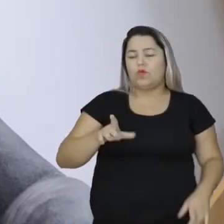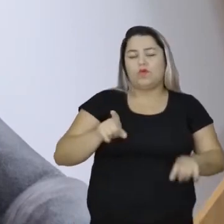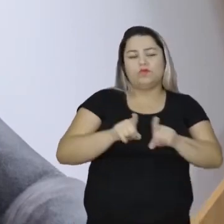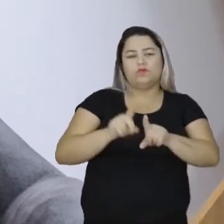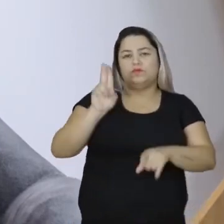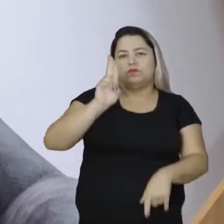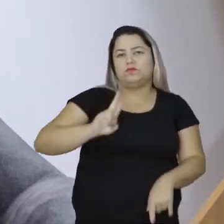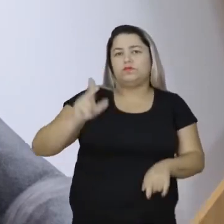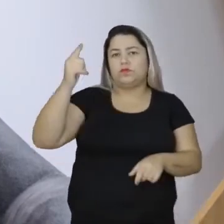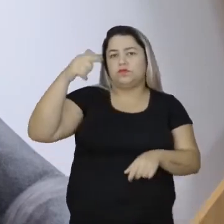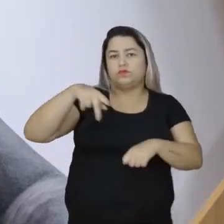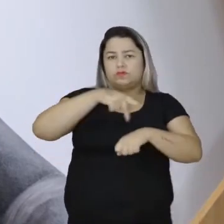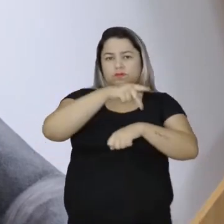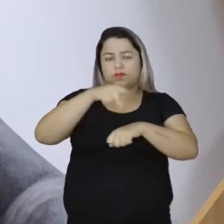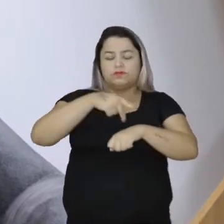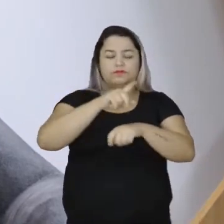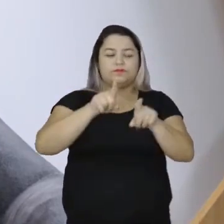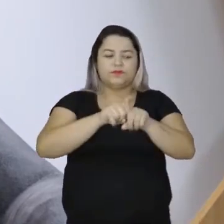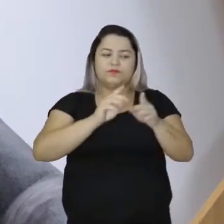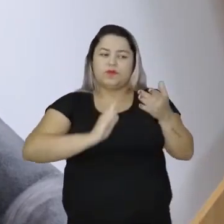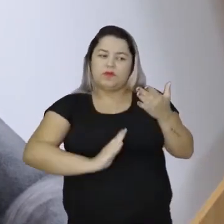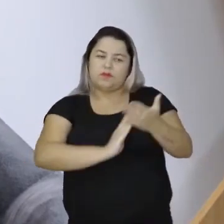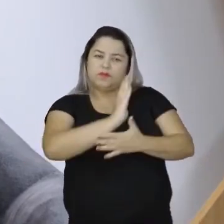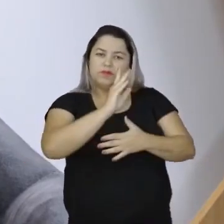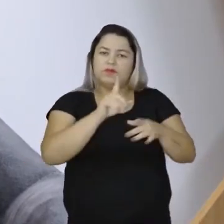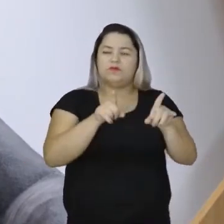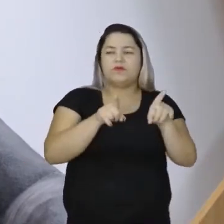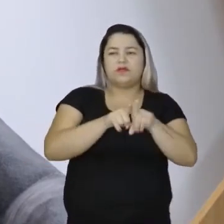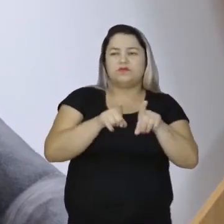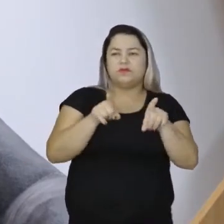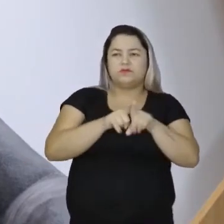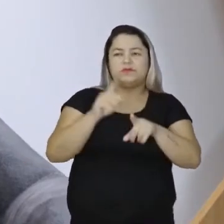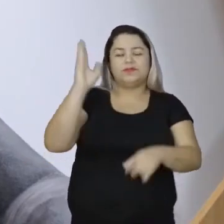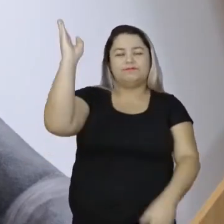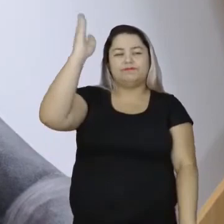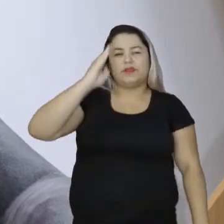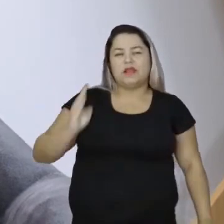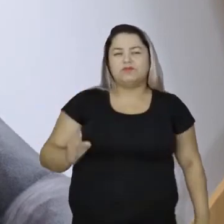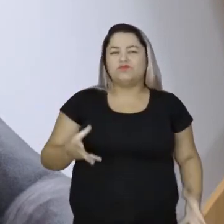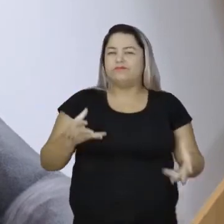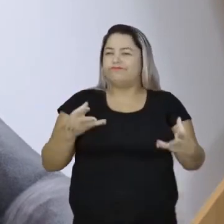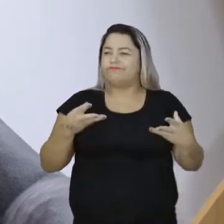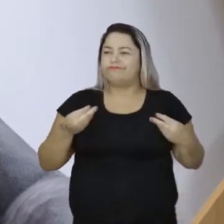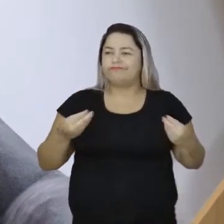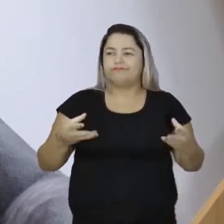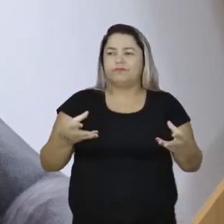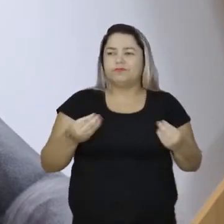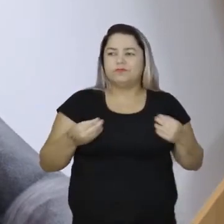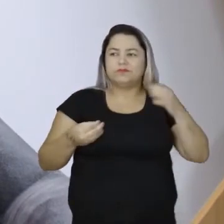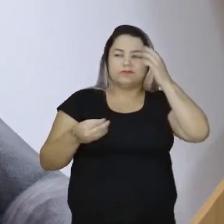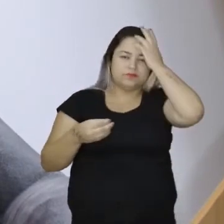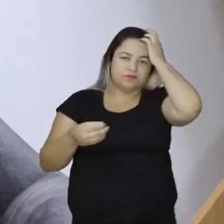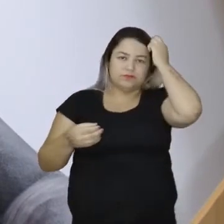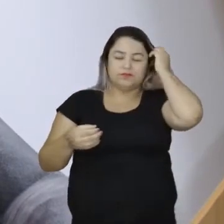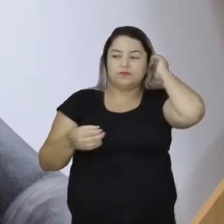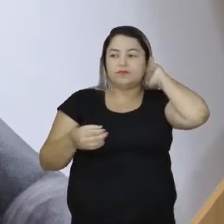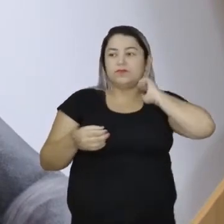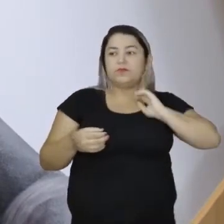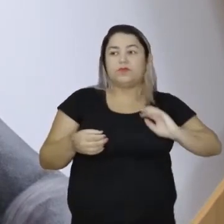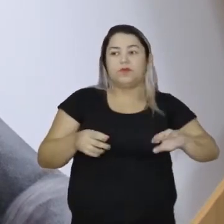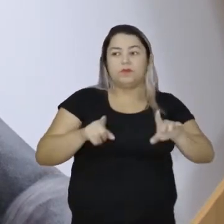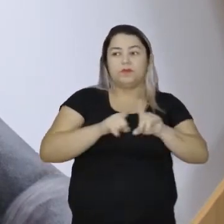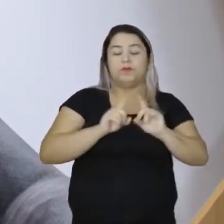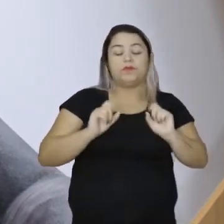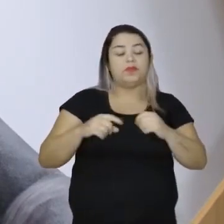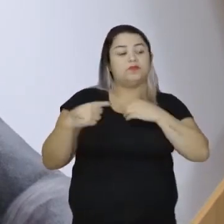outros países, foram aprovados no Brasil muitos e muitos deles e que prejudicam.